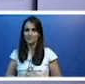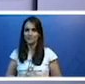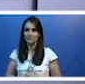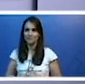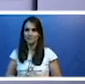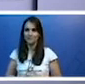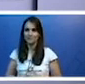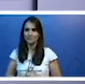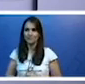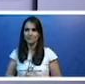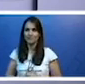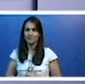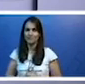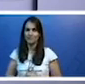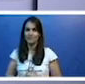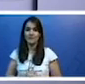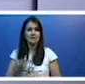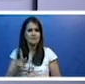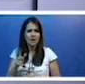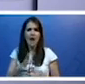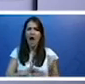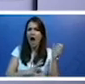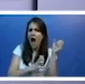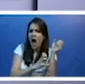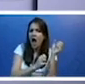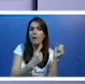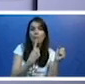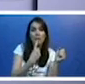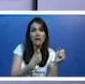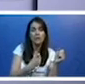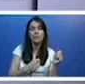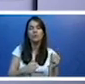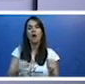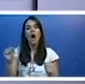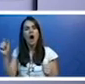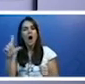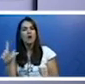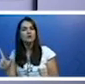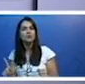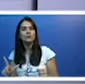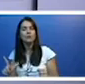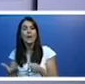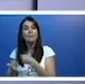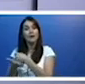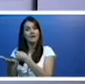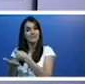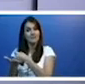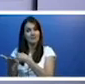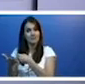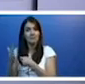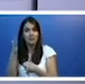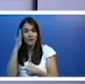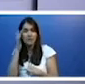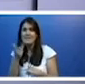ele fica vermelho. Se ele colocar ele numa substância básica, ele vai continuar azul. Lembra que eu falei? O azul é sempre base